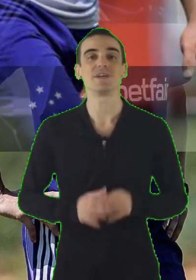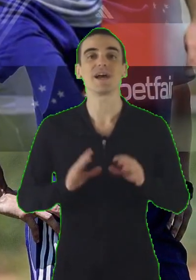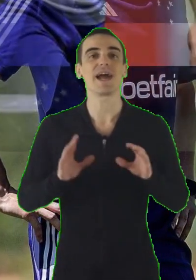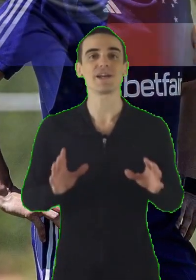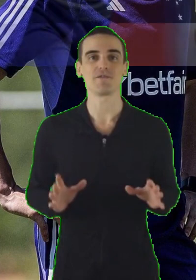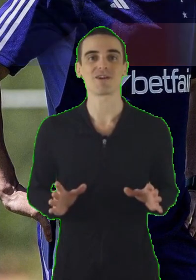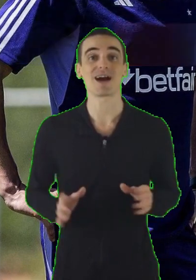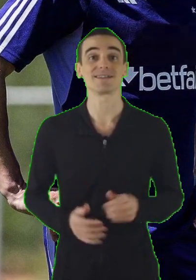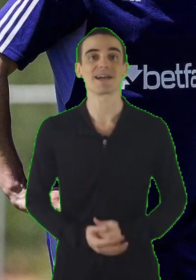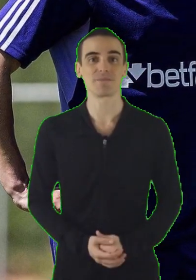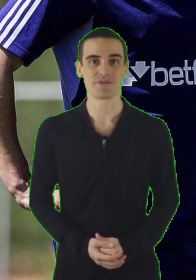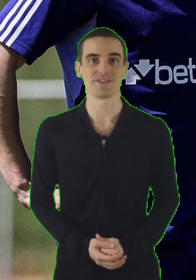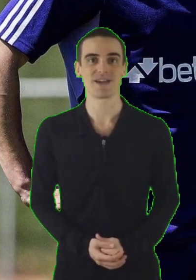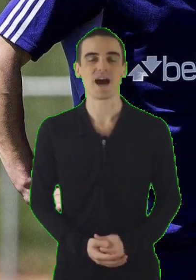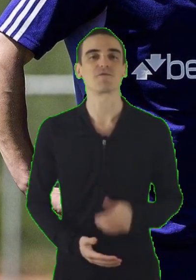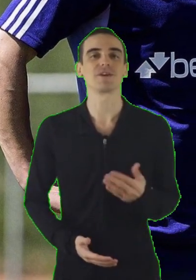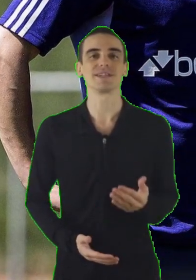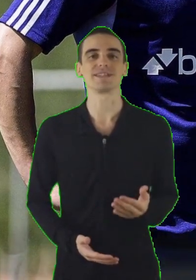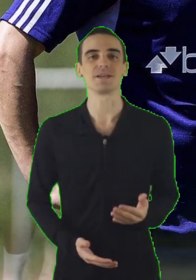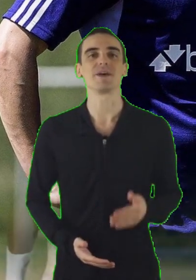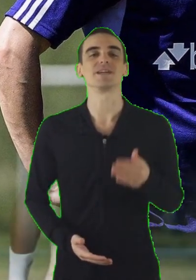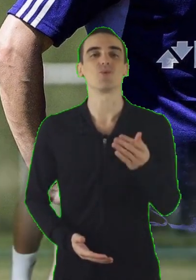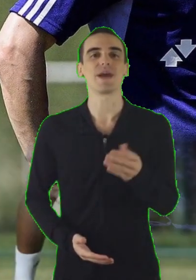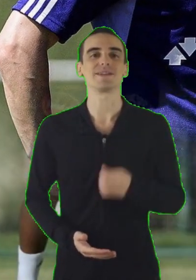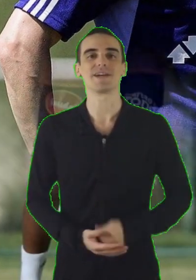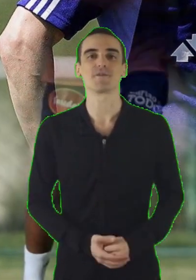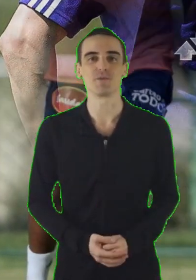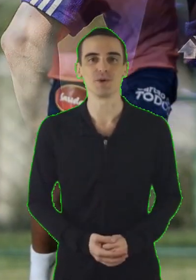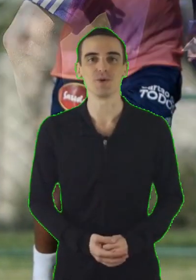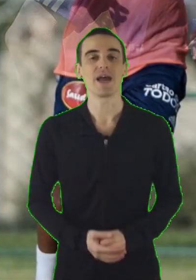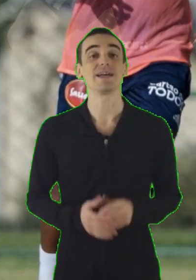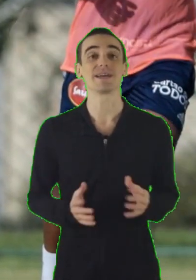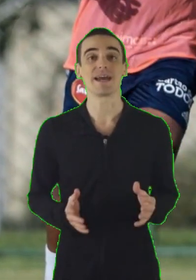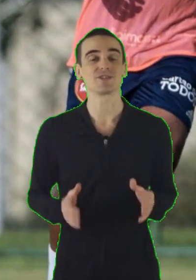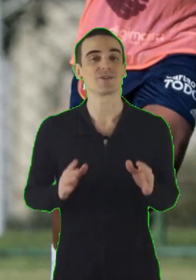nos comentários. Se inscreva no canal, pois a qualquer momento te atualizo com mais novidades sobre o Cruzeiro.